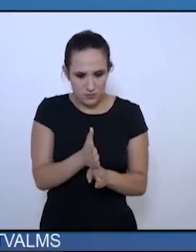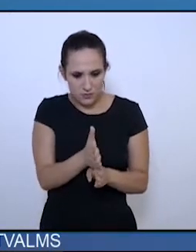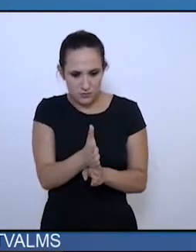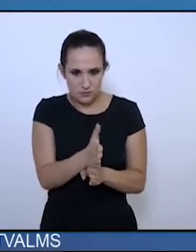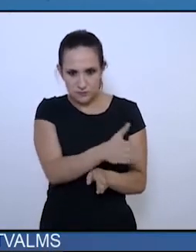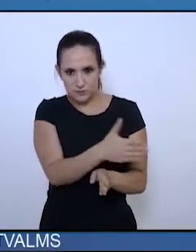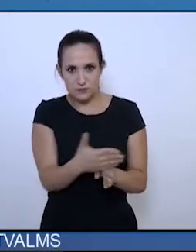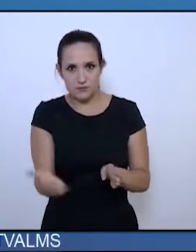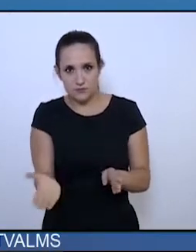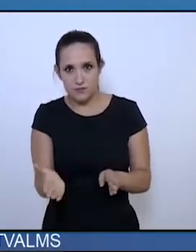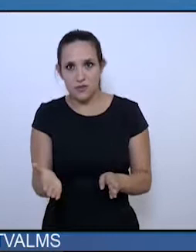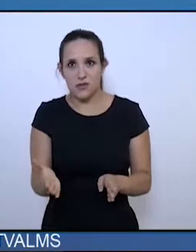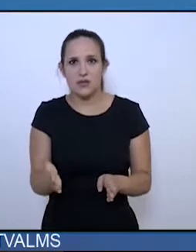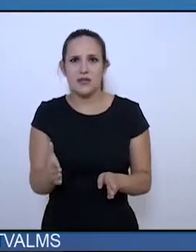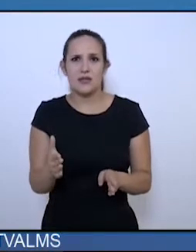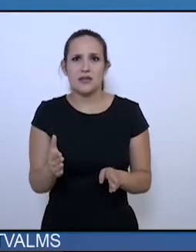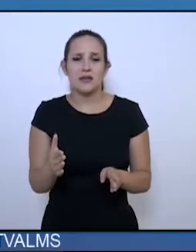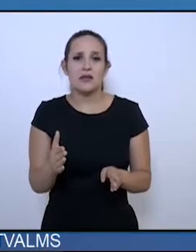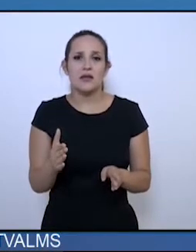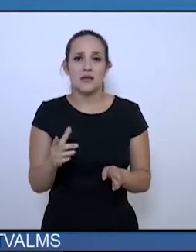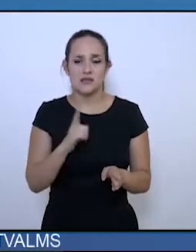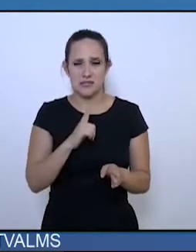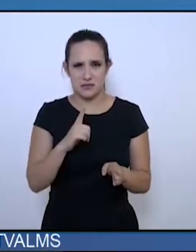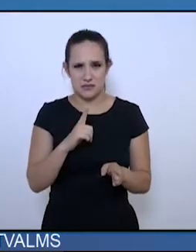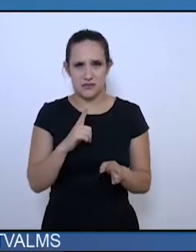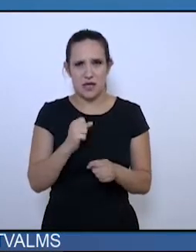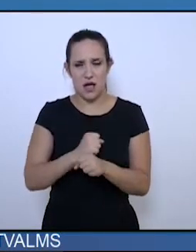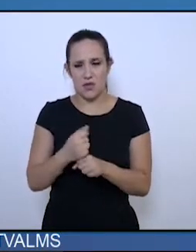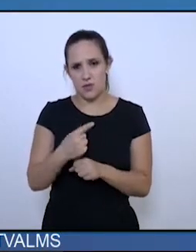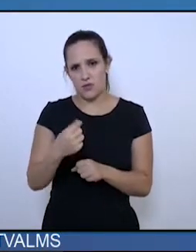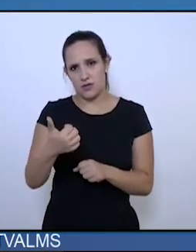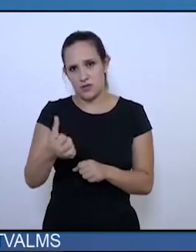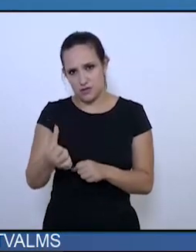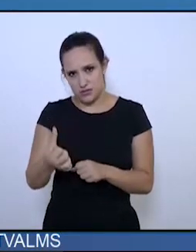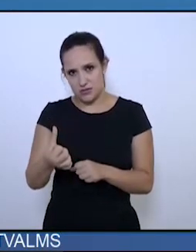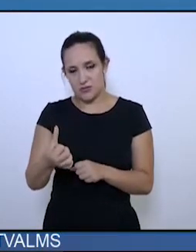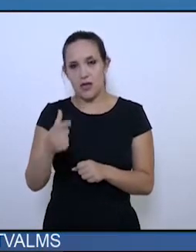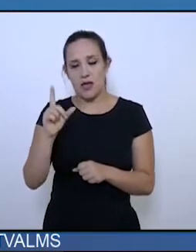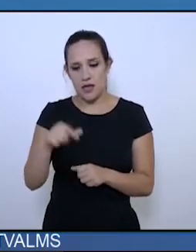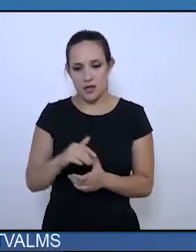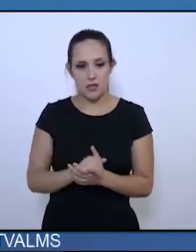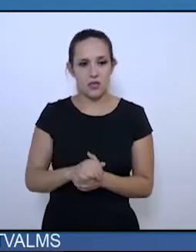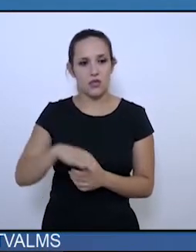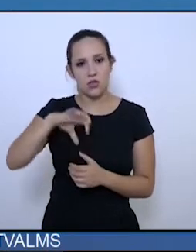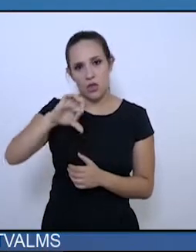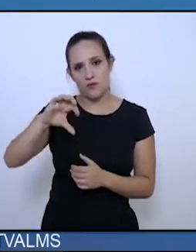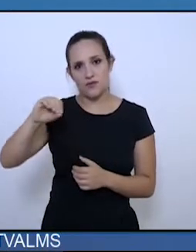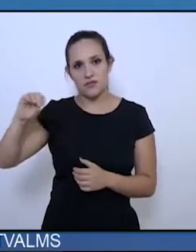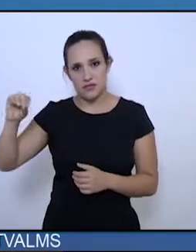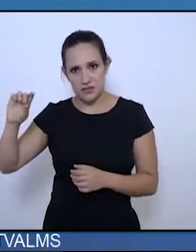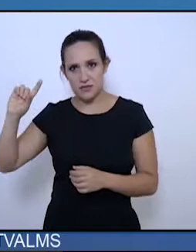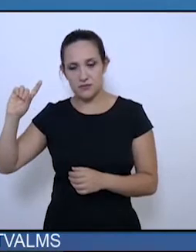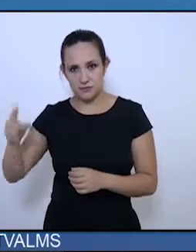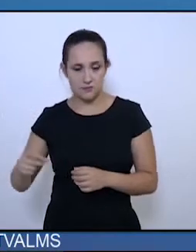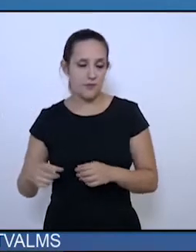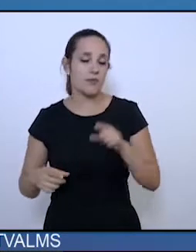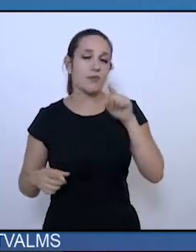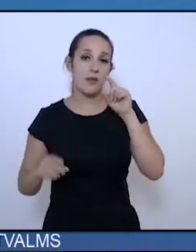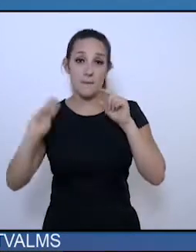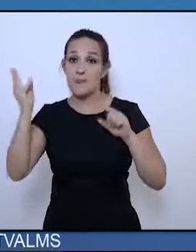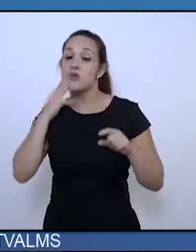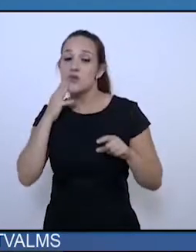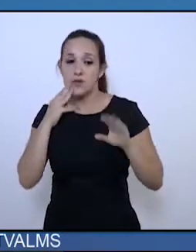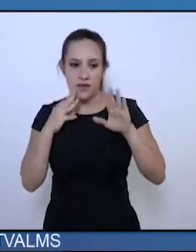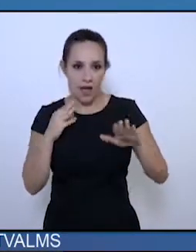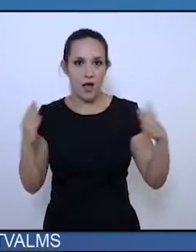285,7 milhões de recursos em 2016, número que caiu para 132,4 milhões em 2017. A queda